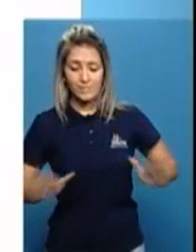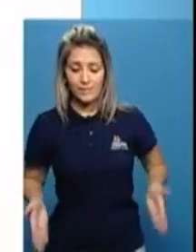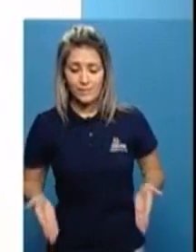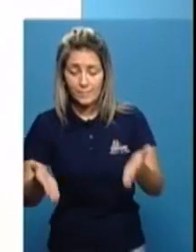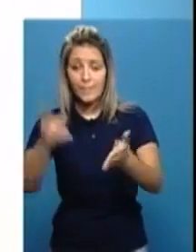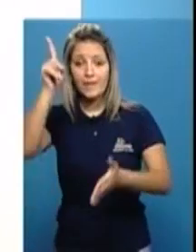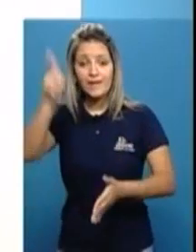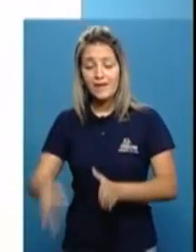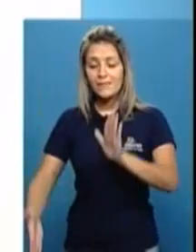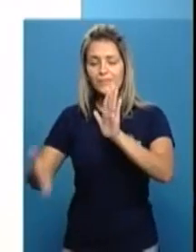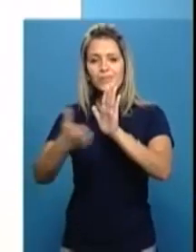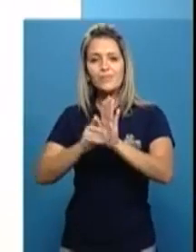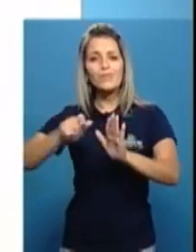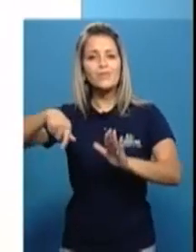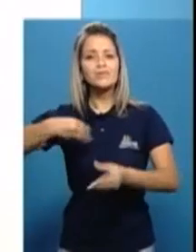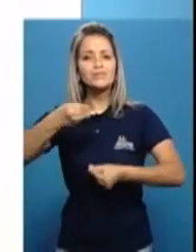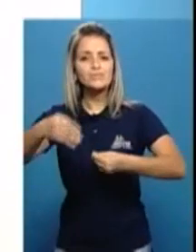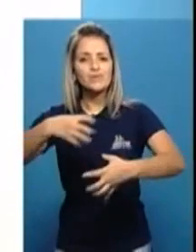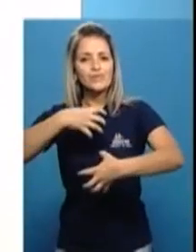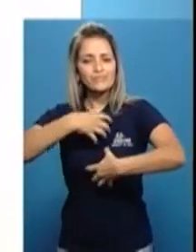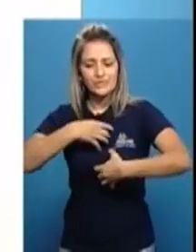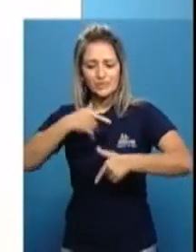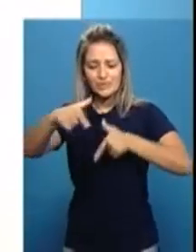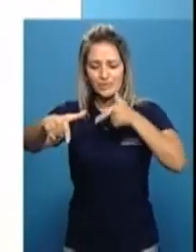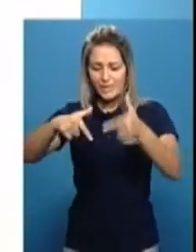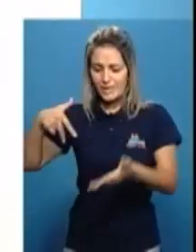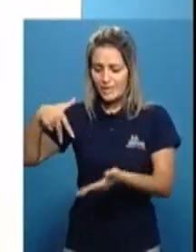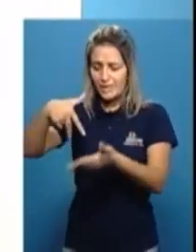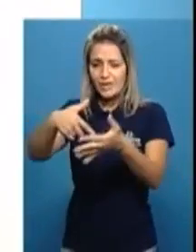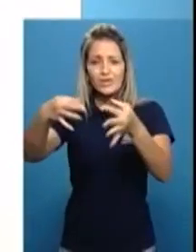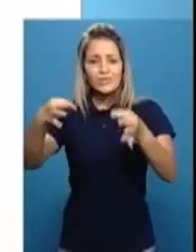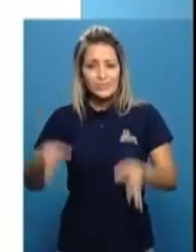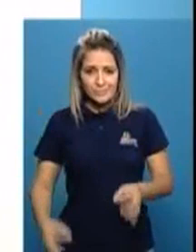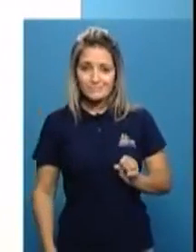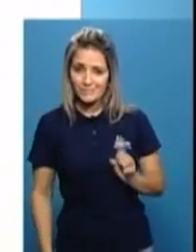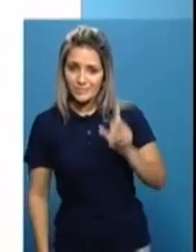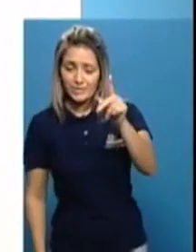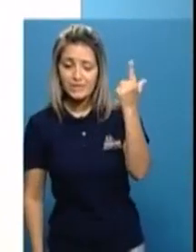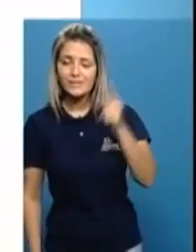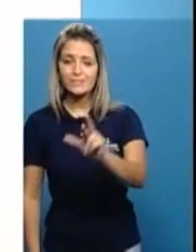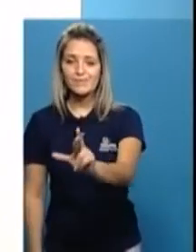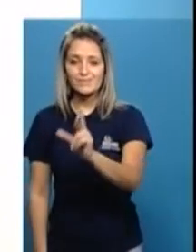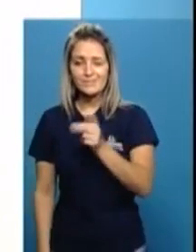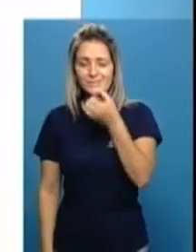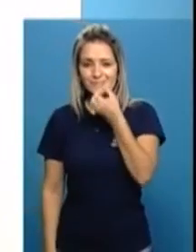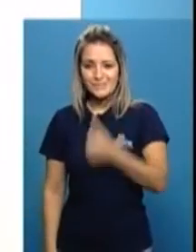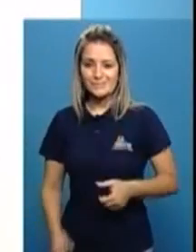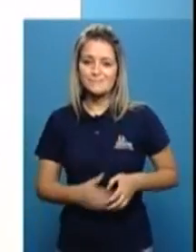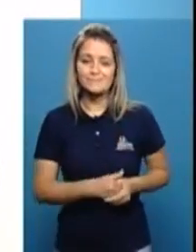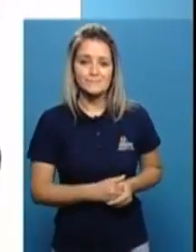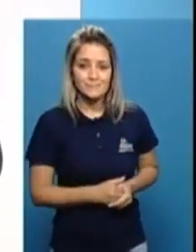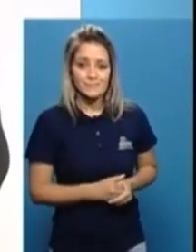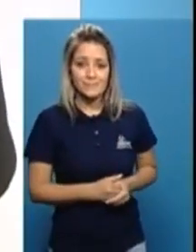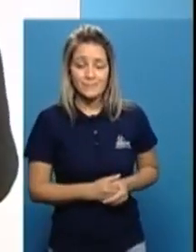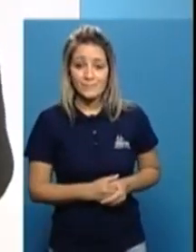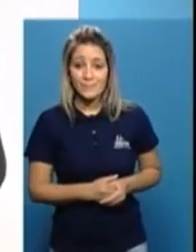ergonomia e outros, para que esse processo tenha um resultado esperado. No